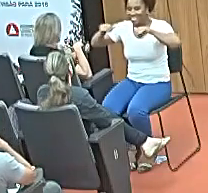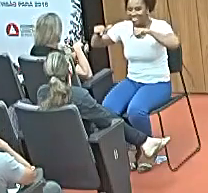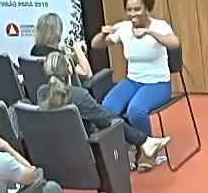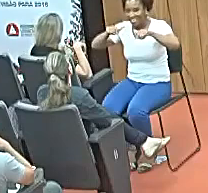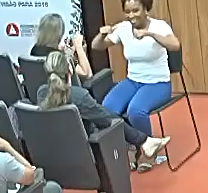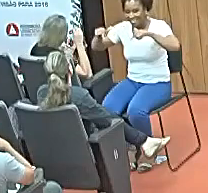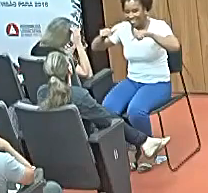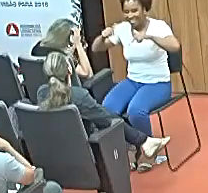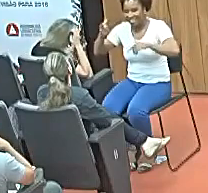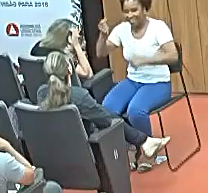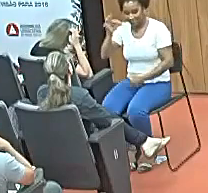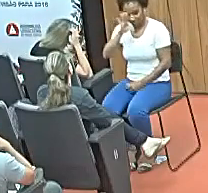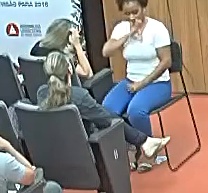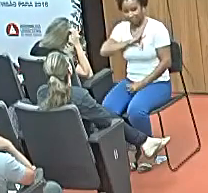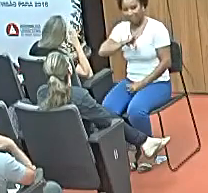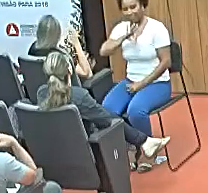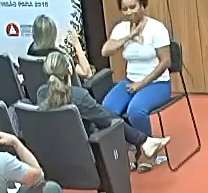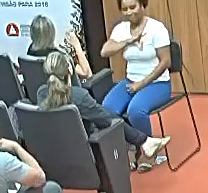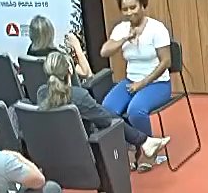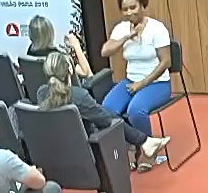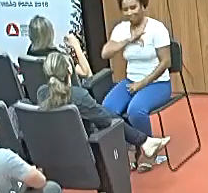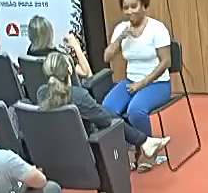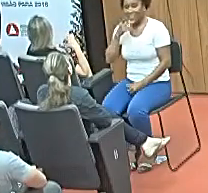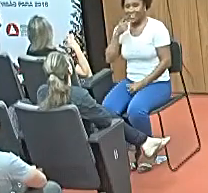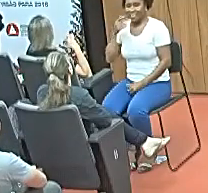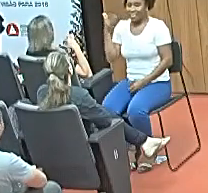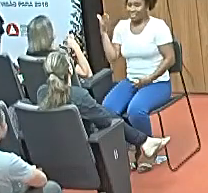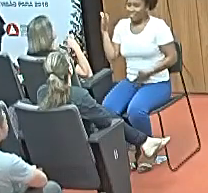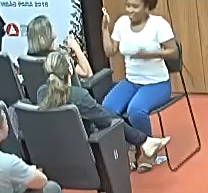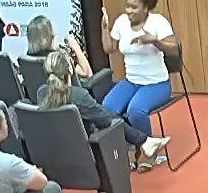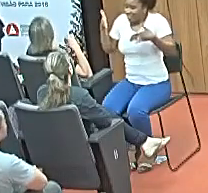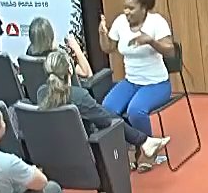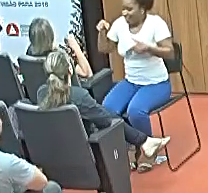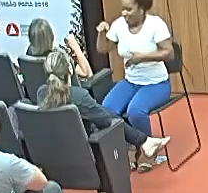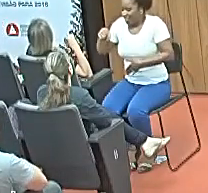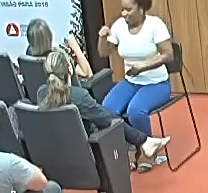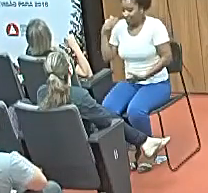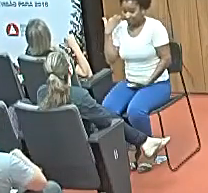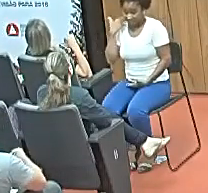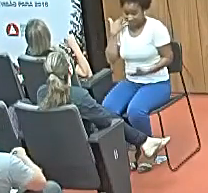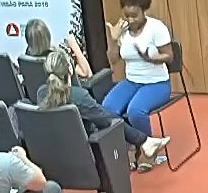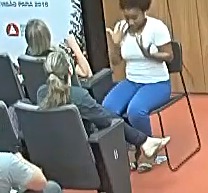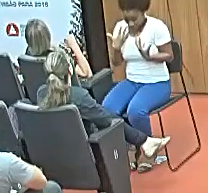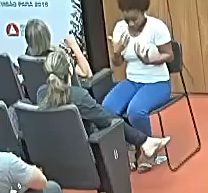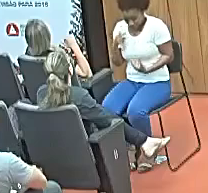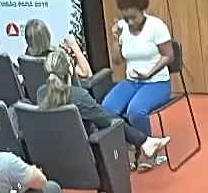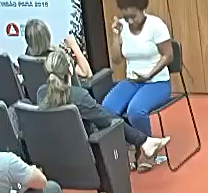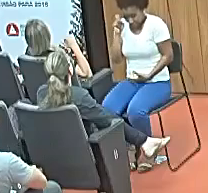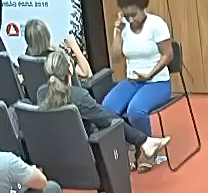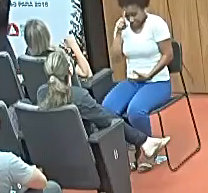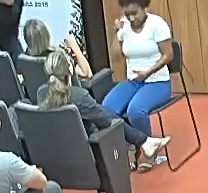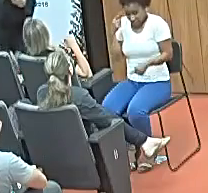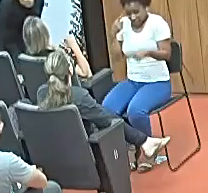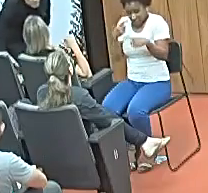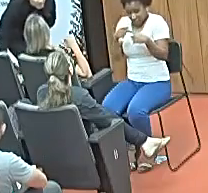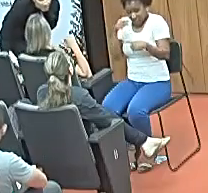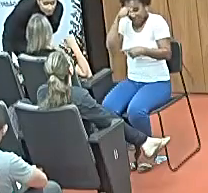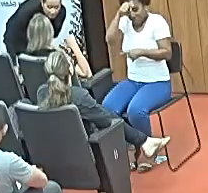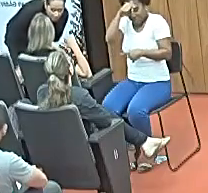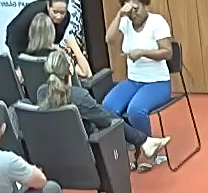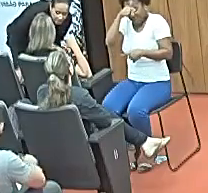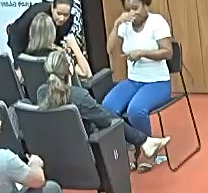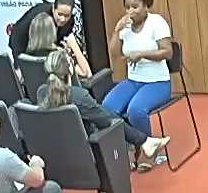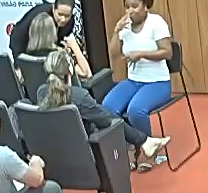e foi difícil chegar a quito beckham foi de chegar que o trânsito horrível e nós todos